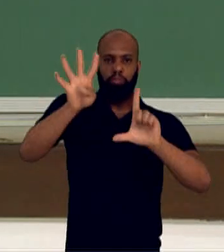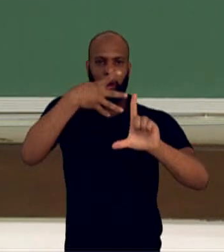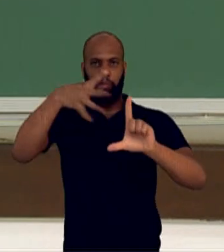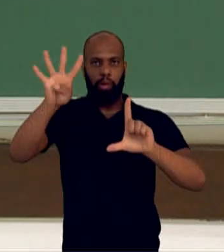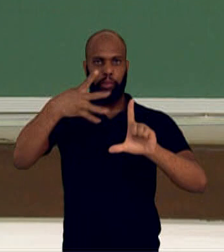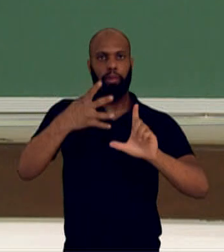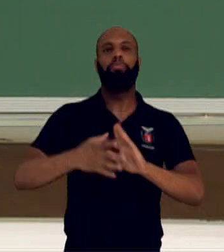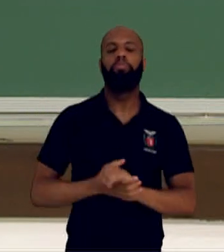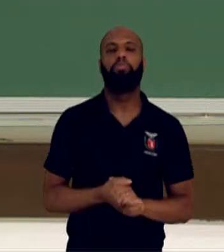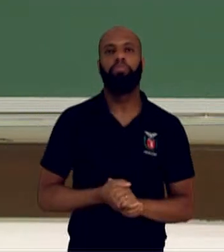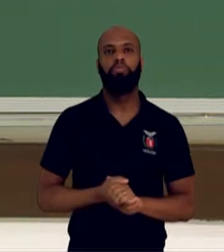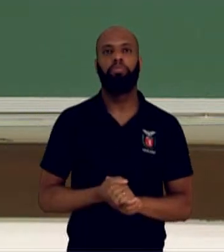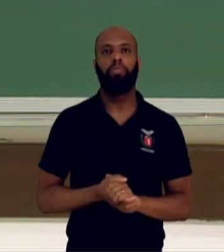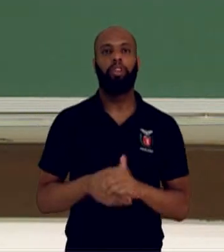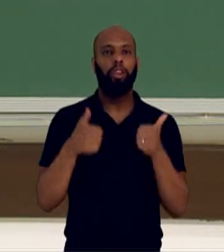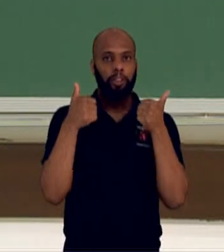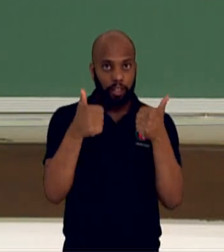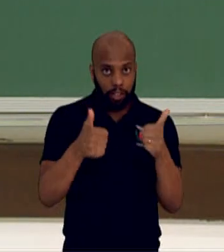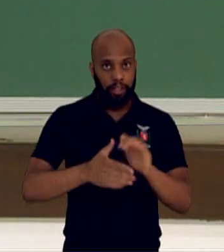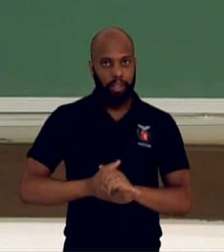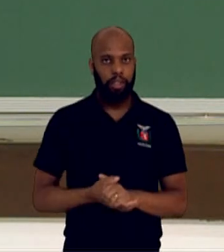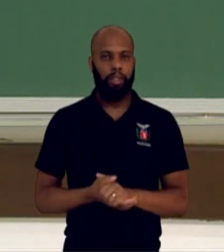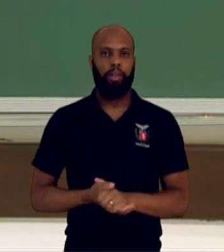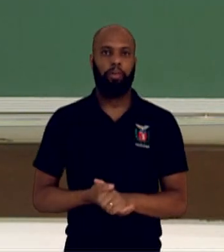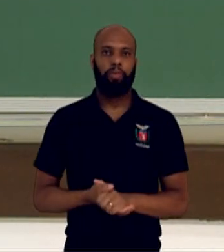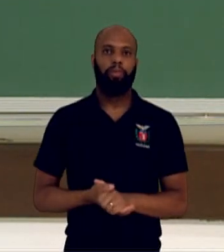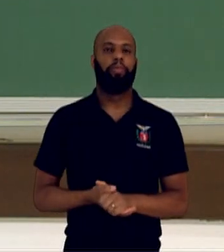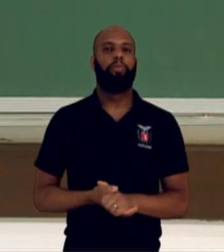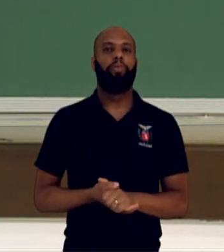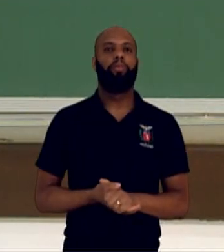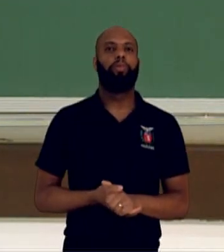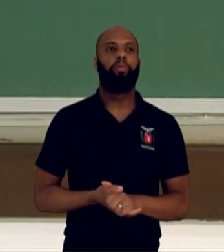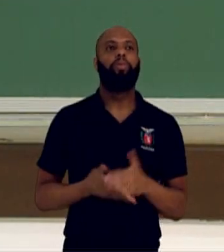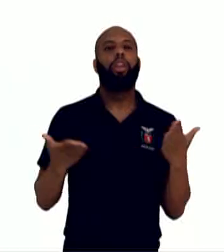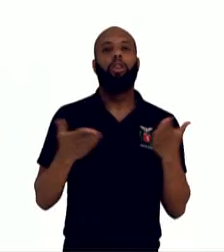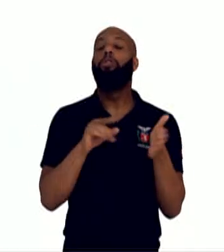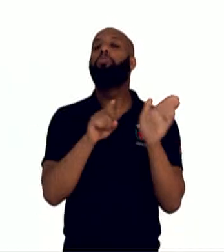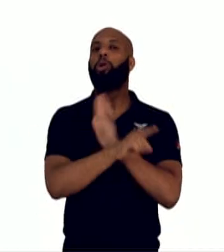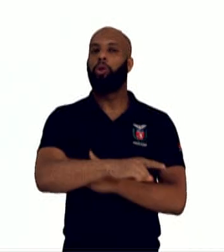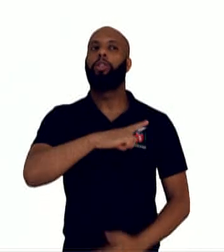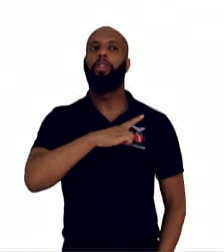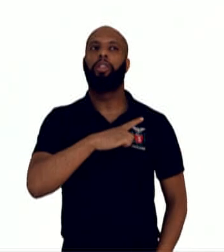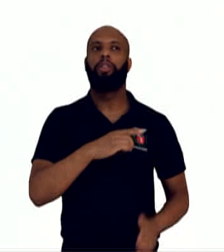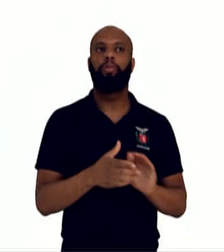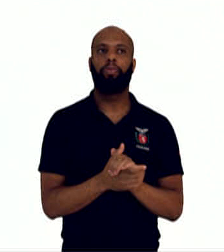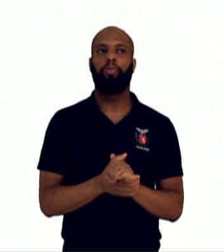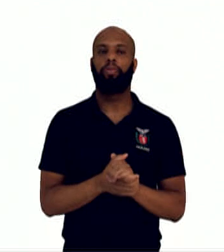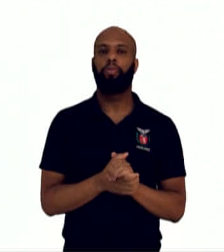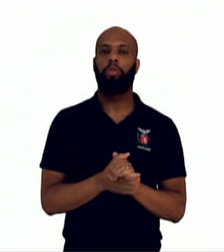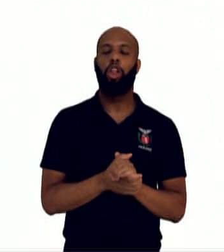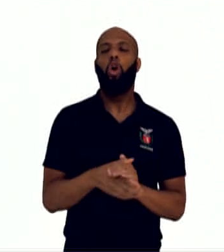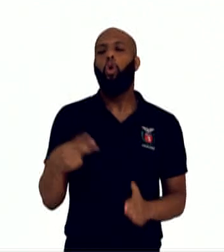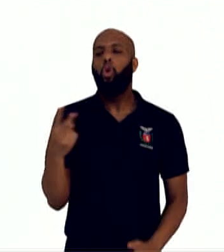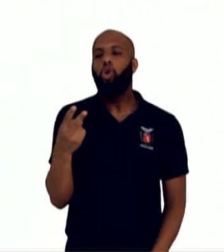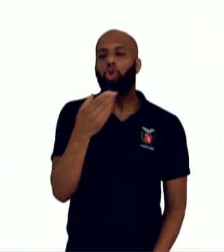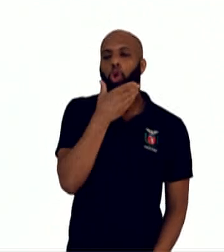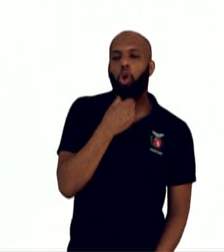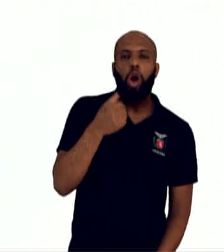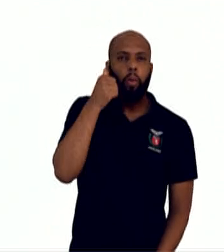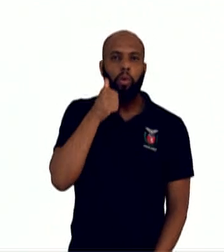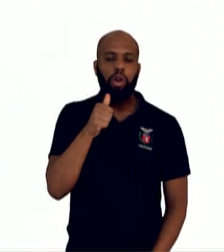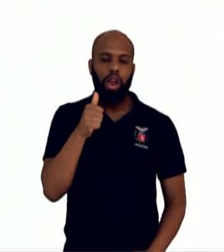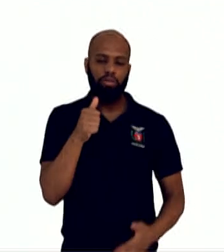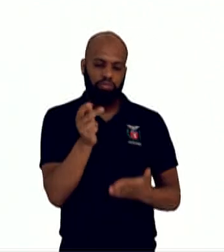Certo? Tranquilo? Muito bem. Vamos lá com uma questão. Os artistas Lazar Segal e Anita